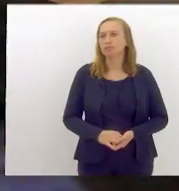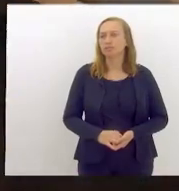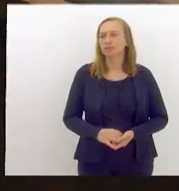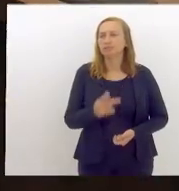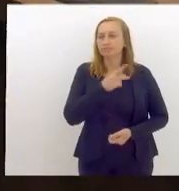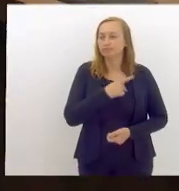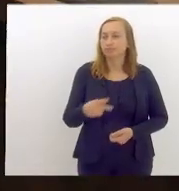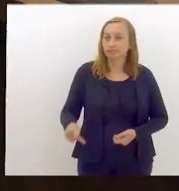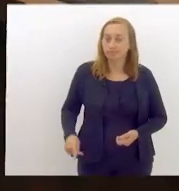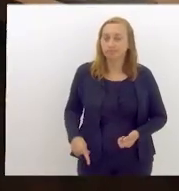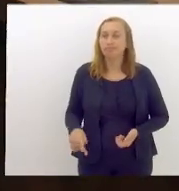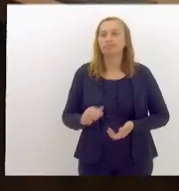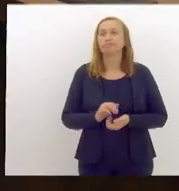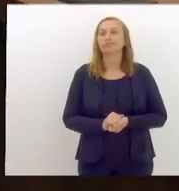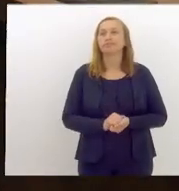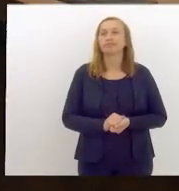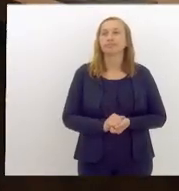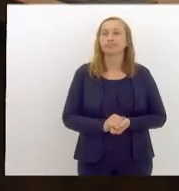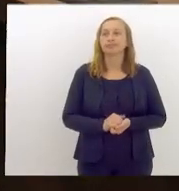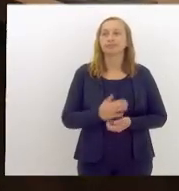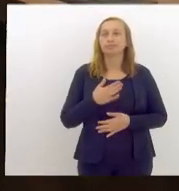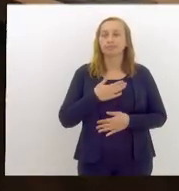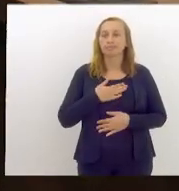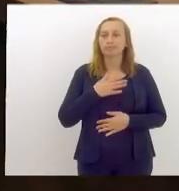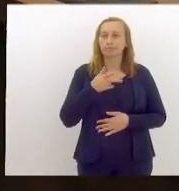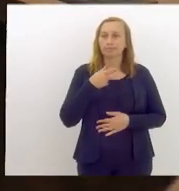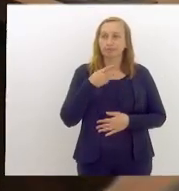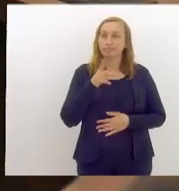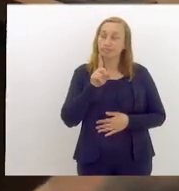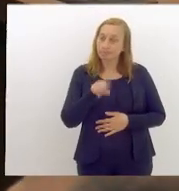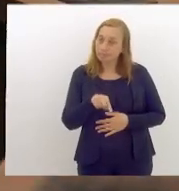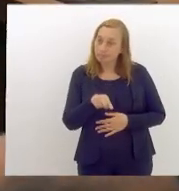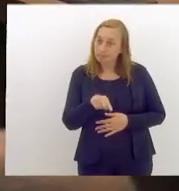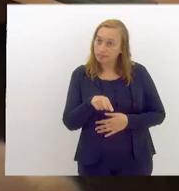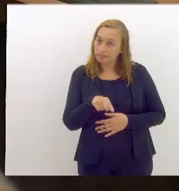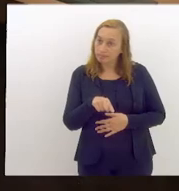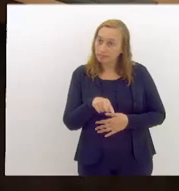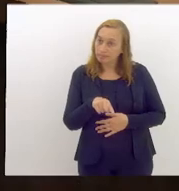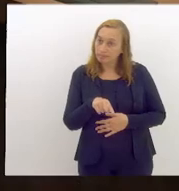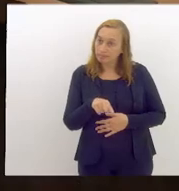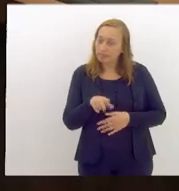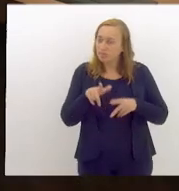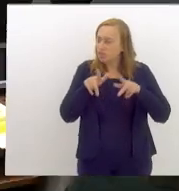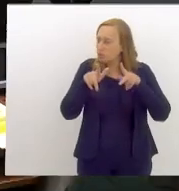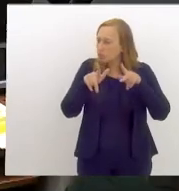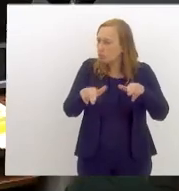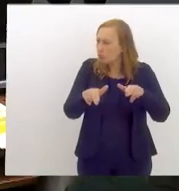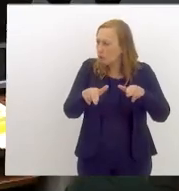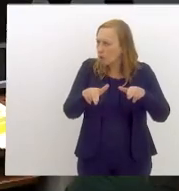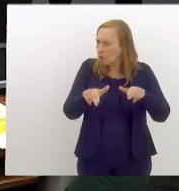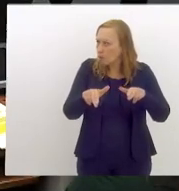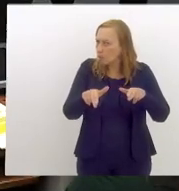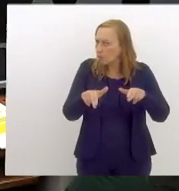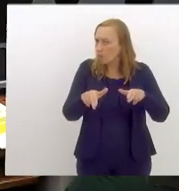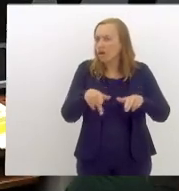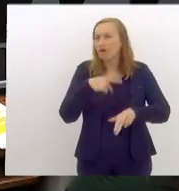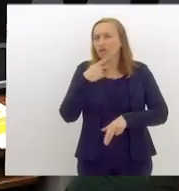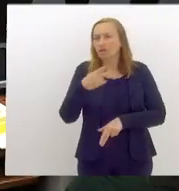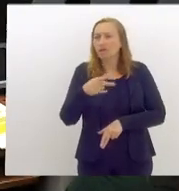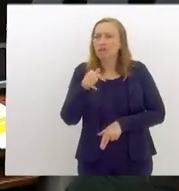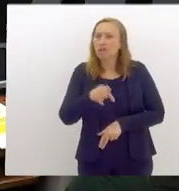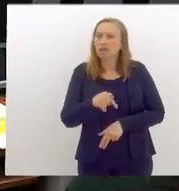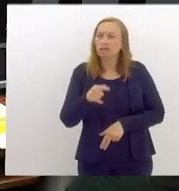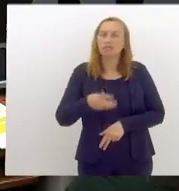Presidente o meu parecer é igual o pronunciado